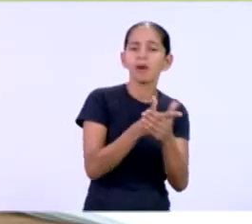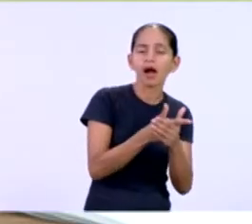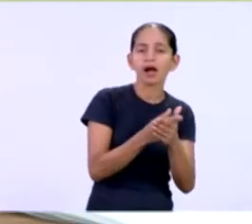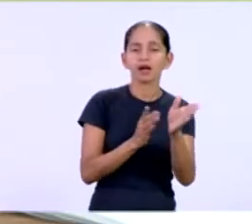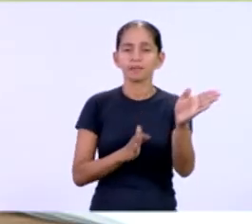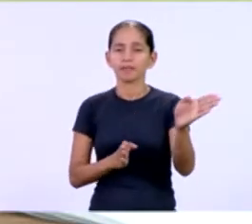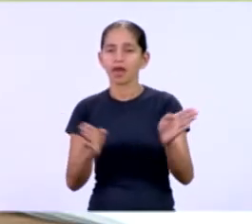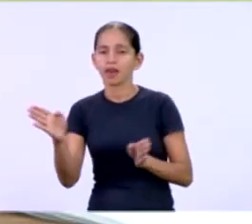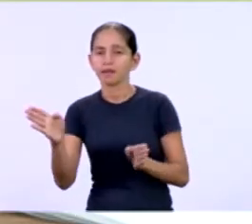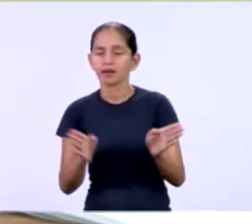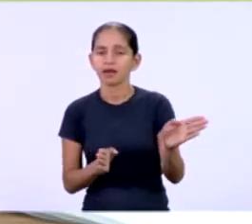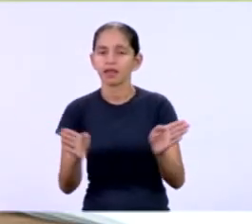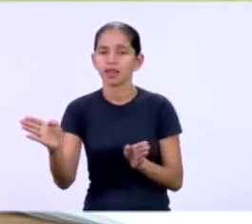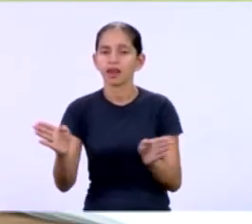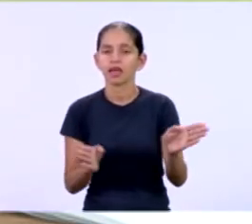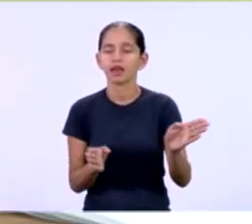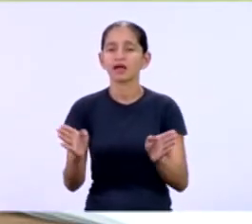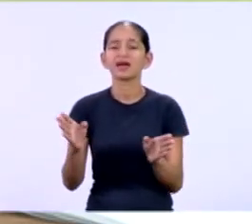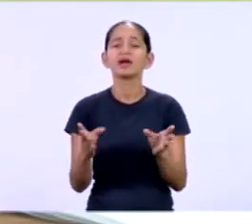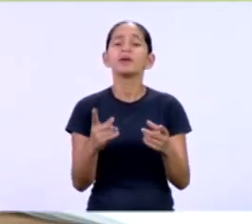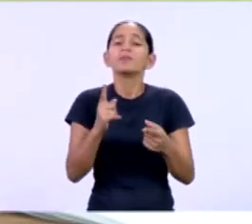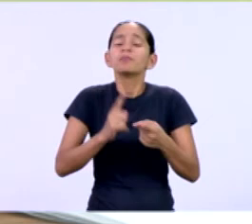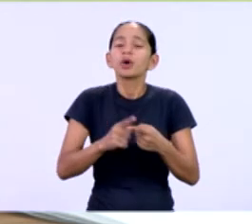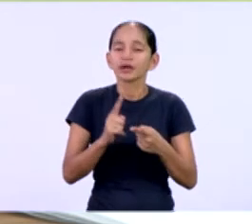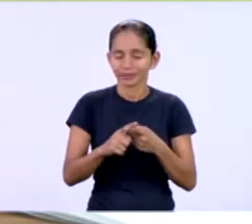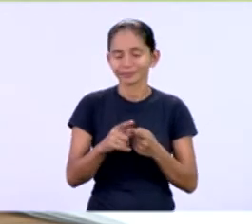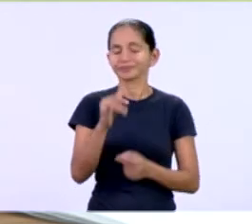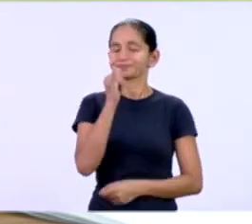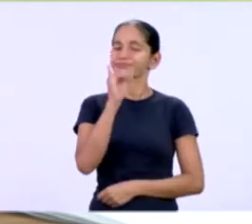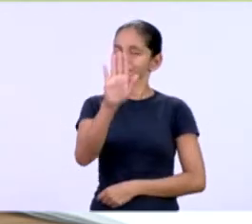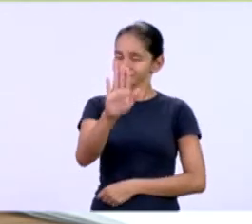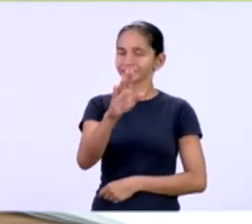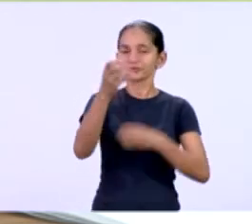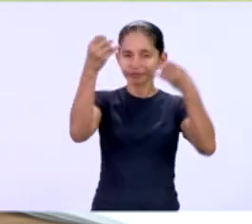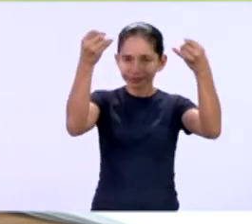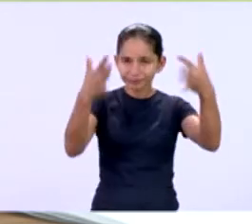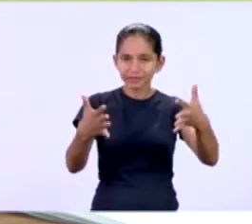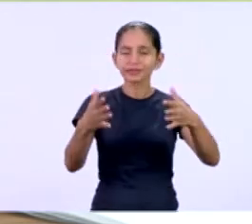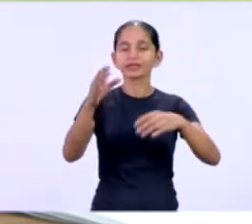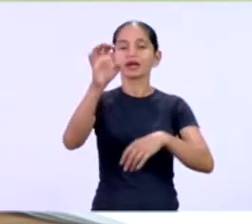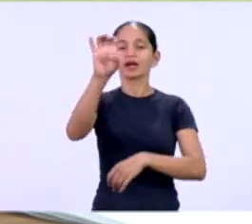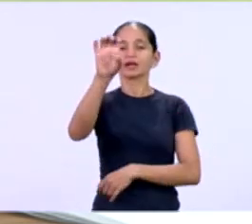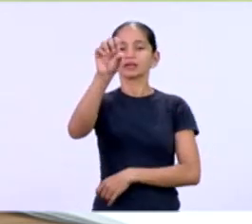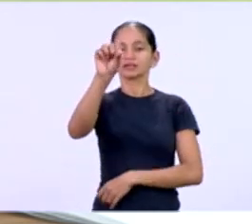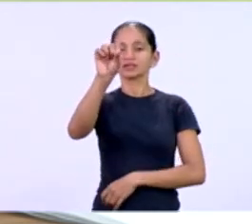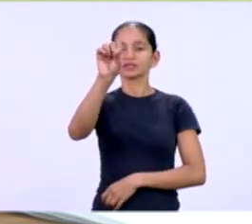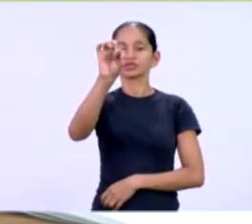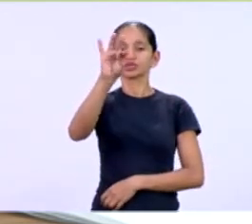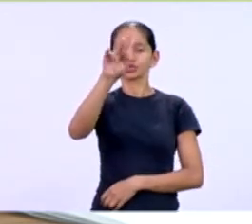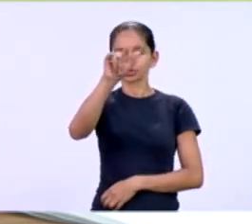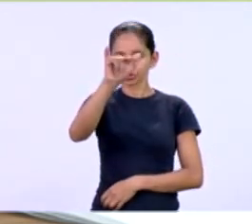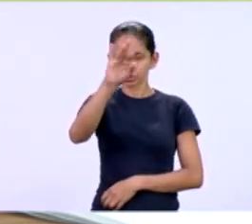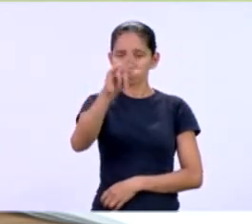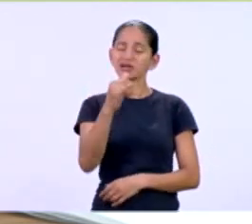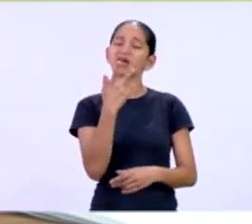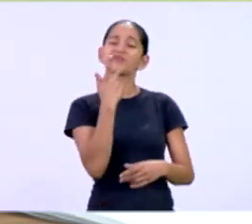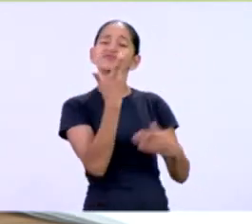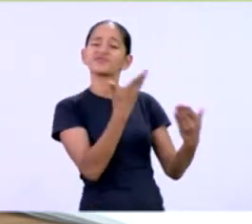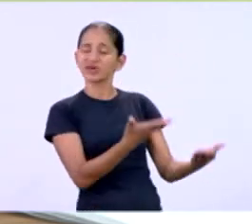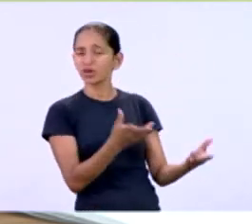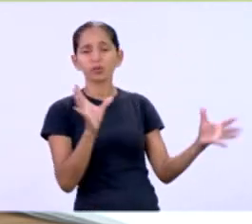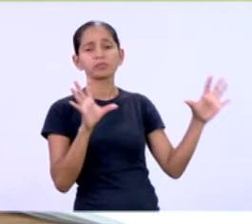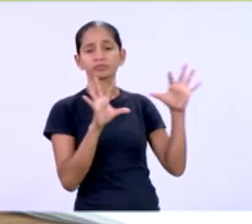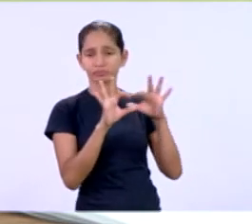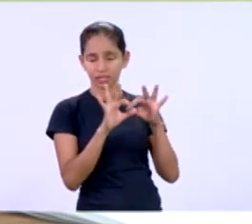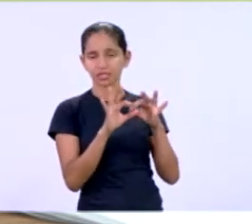pessoal. É que muitas vezes as empresas, elas não têm esse controle. Como o professor Igor acabou de